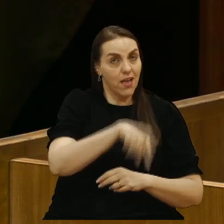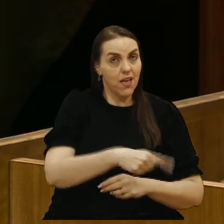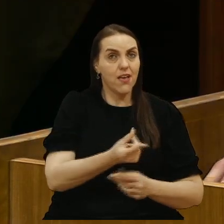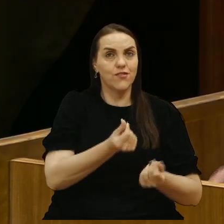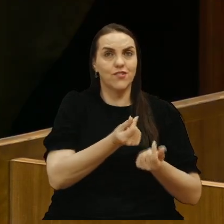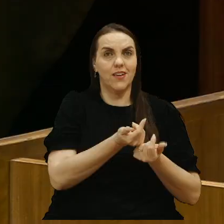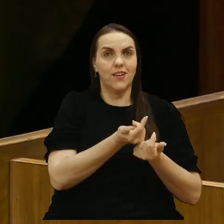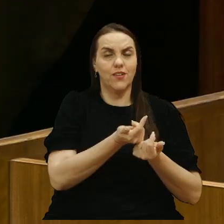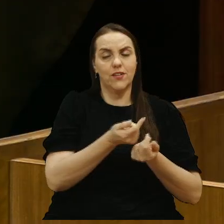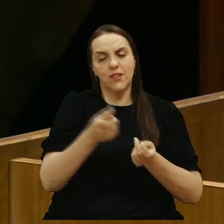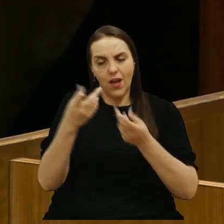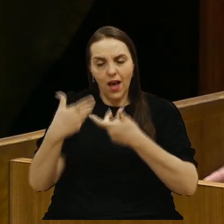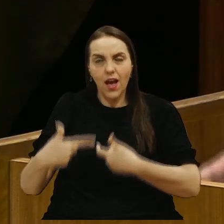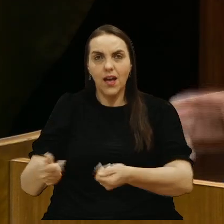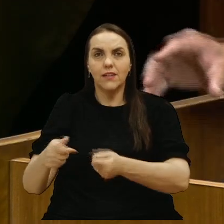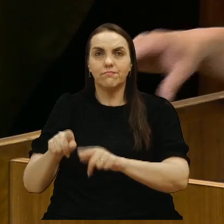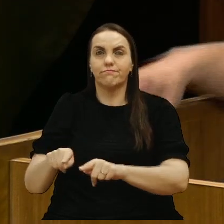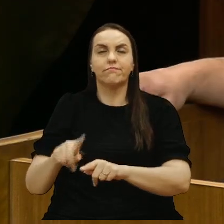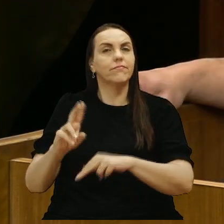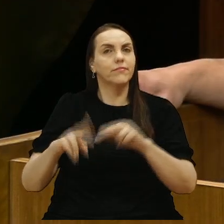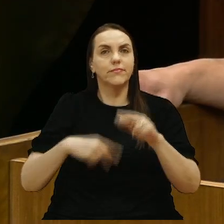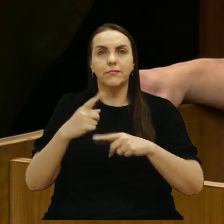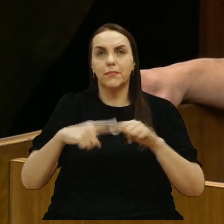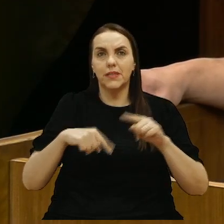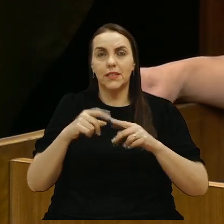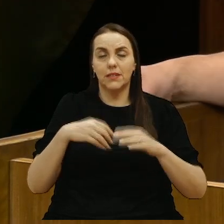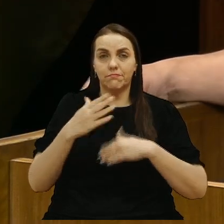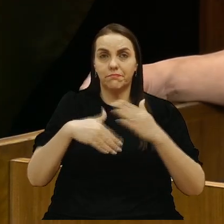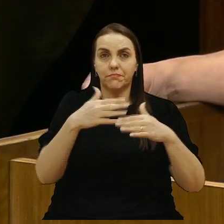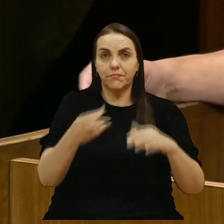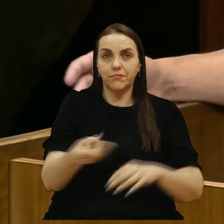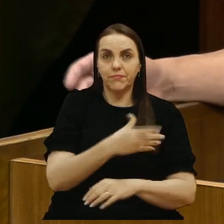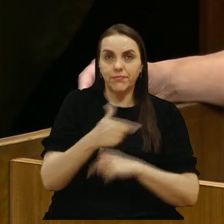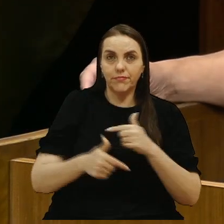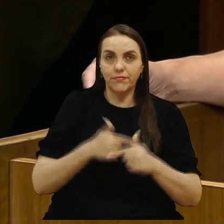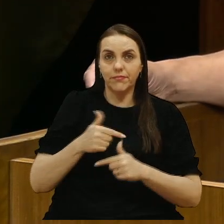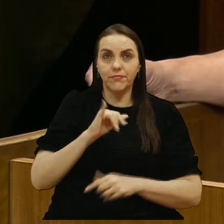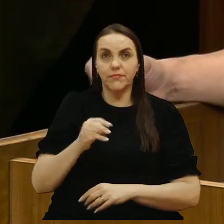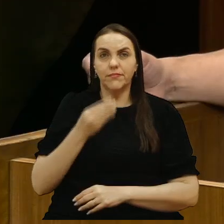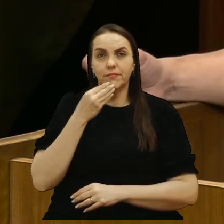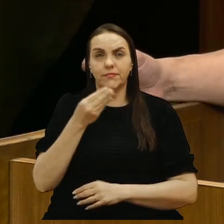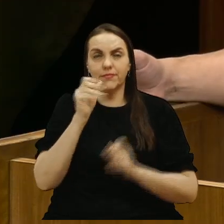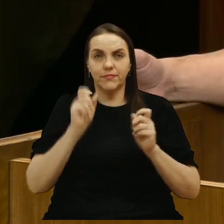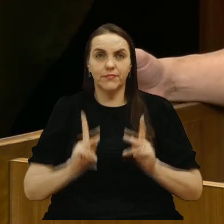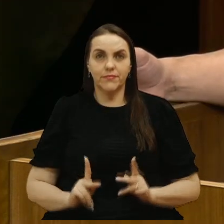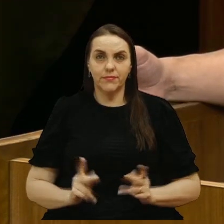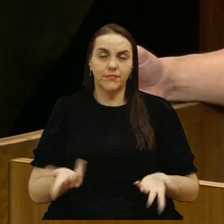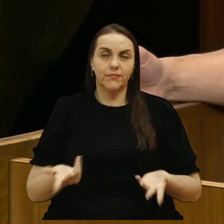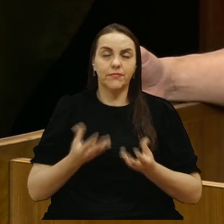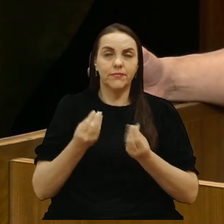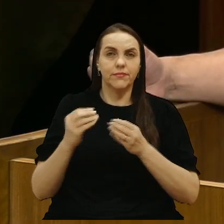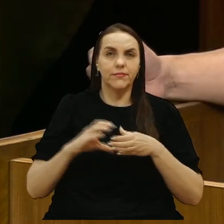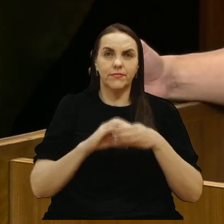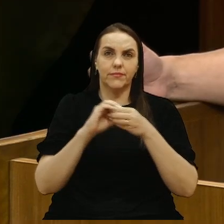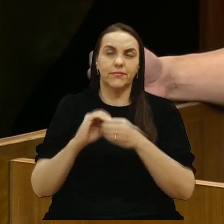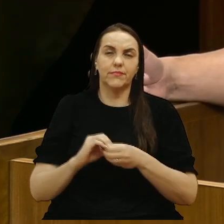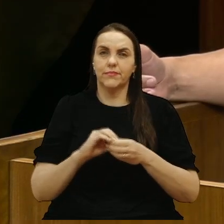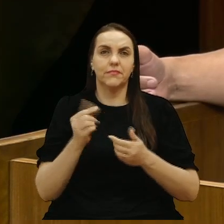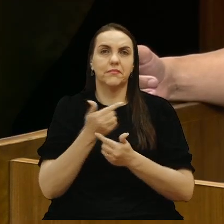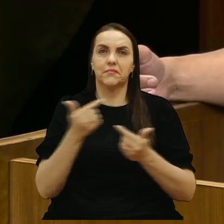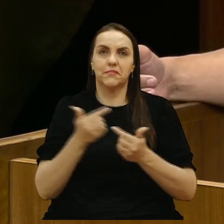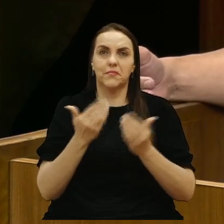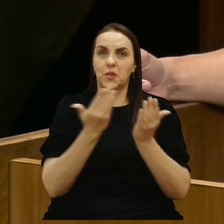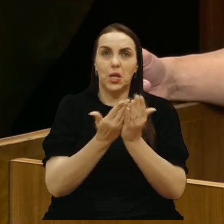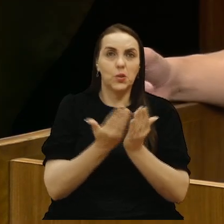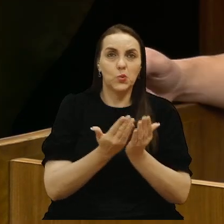dinheiro, vamos pegar esse material e desenvolver novos empregos, dar oportunidade a essas pessoas que, muitos na cooperativa, não têm estudo